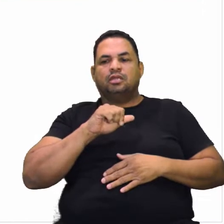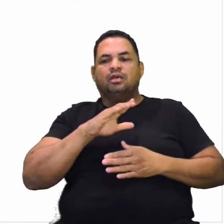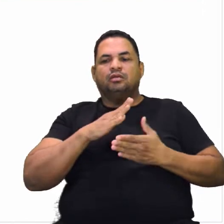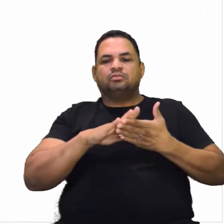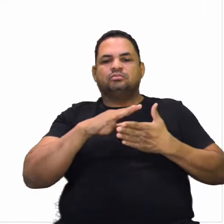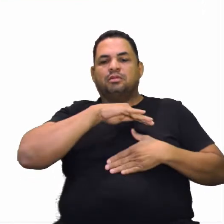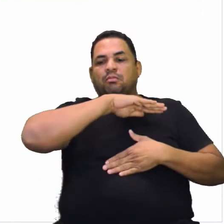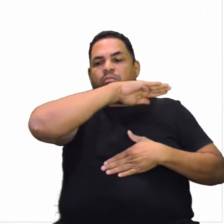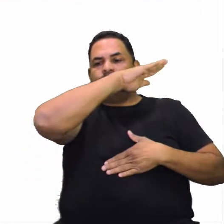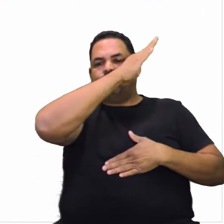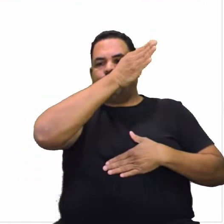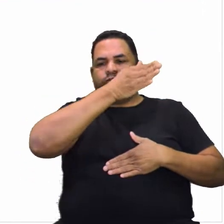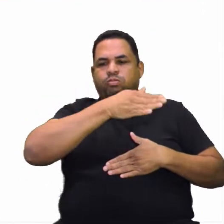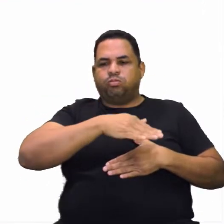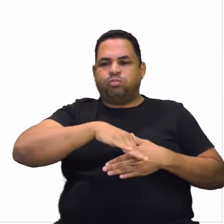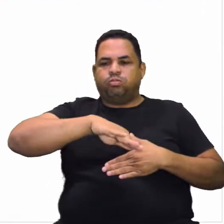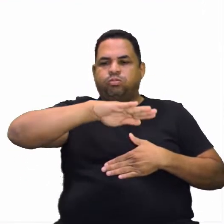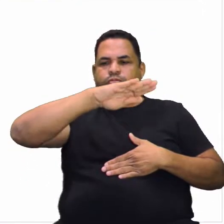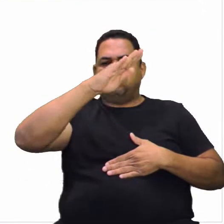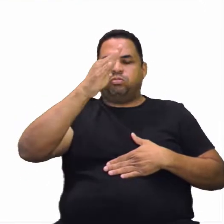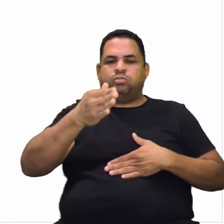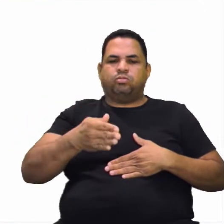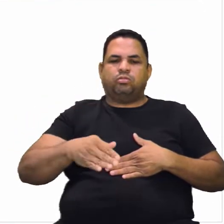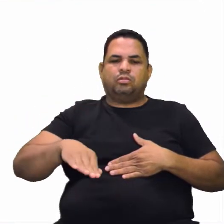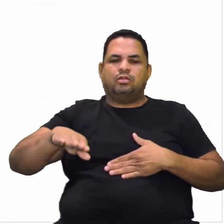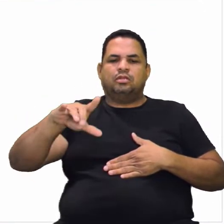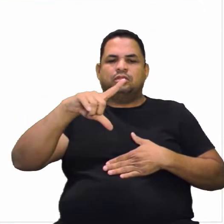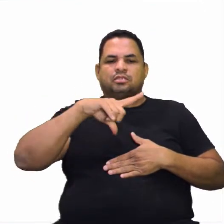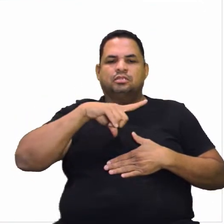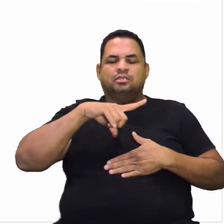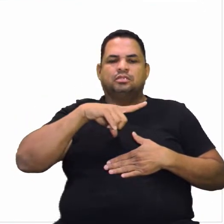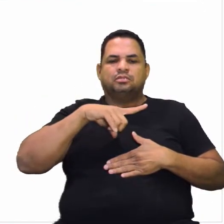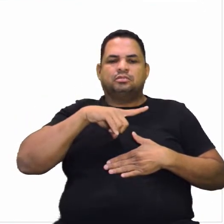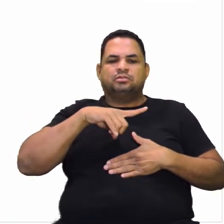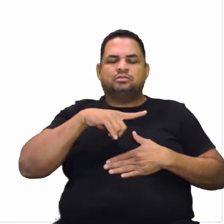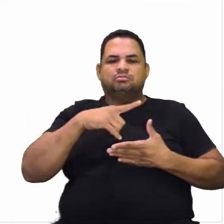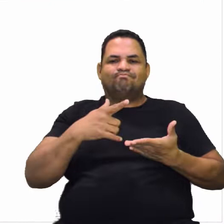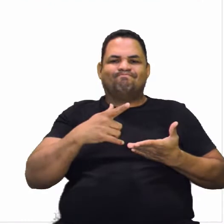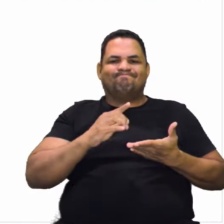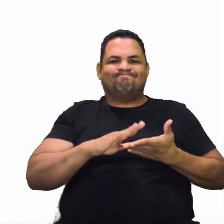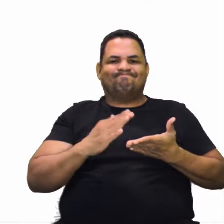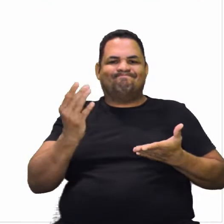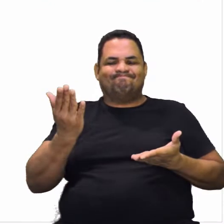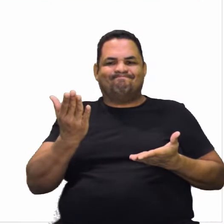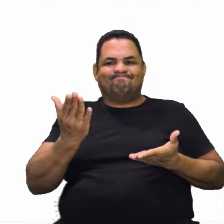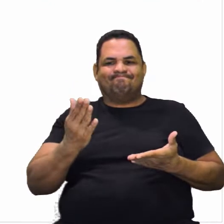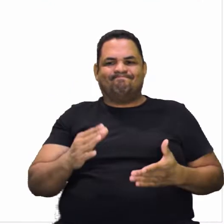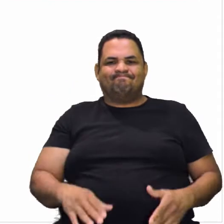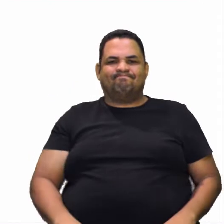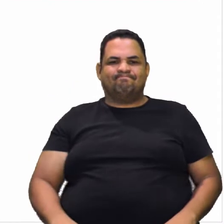montanhosa. E por ser muito montanhosa, é um terreno